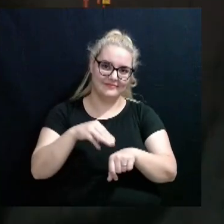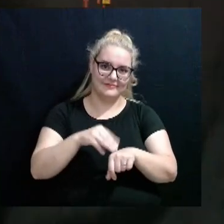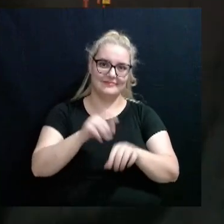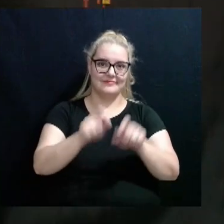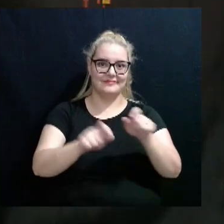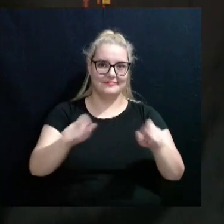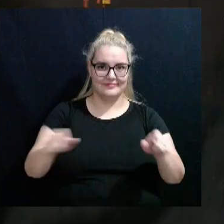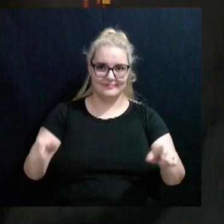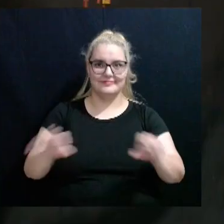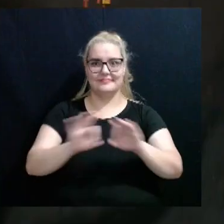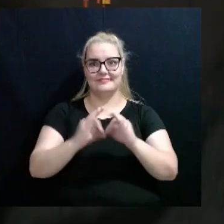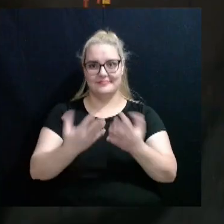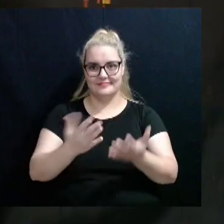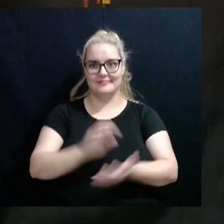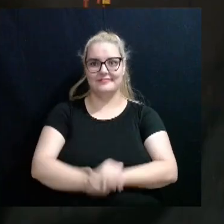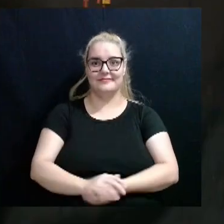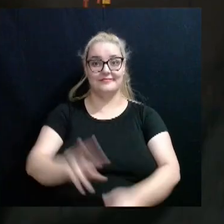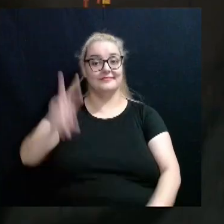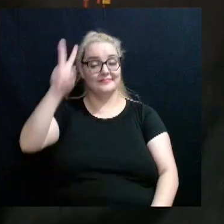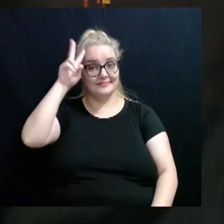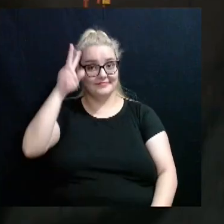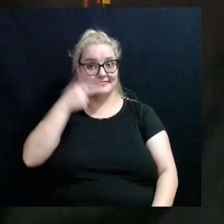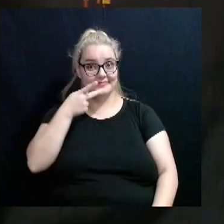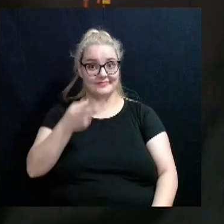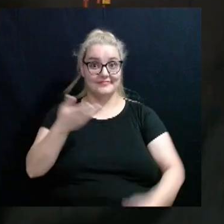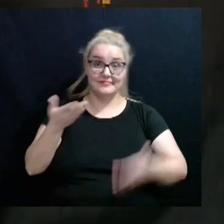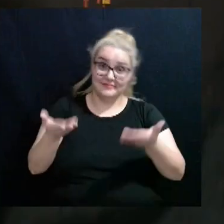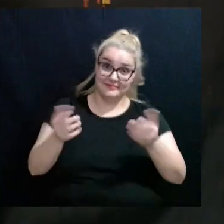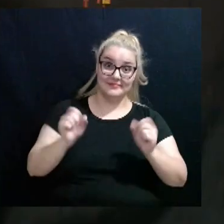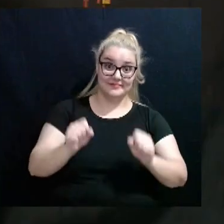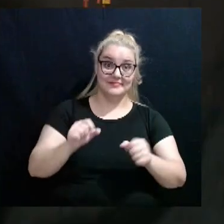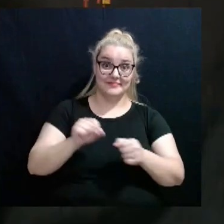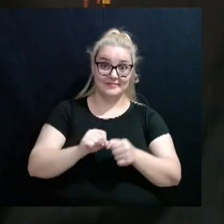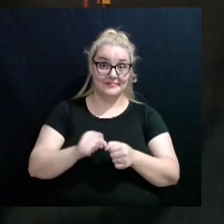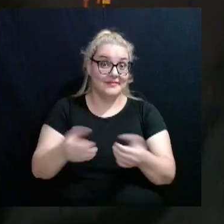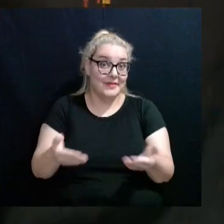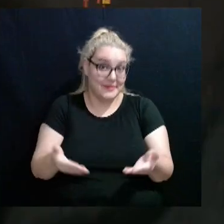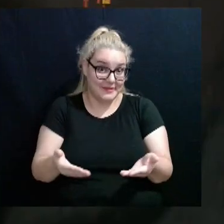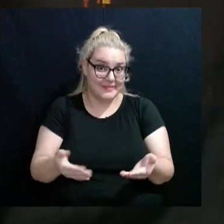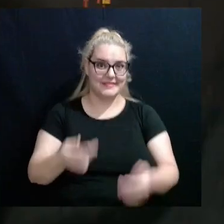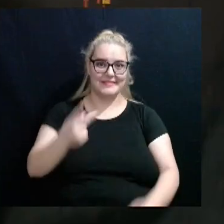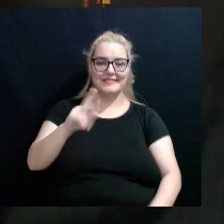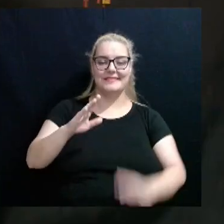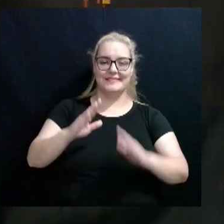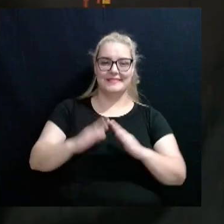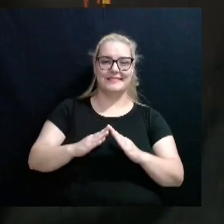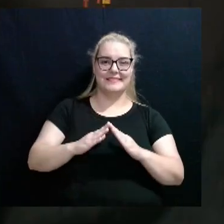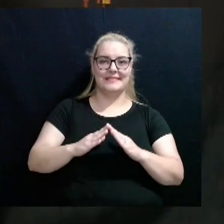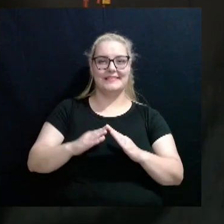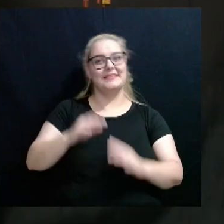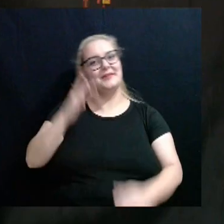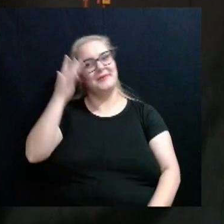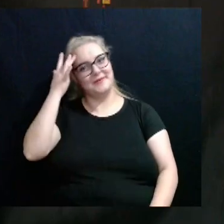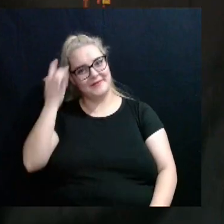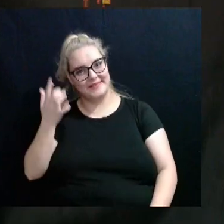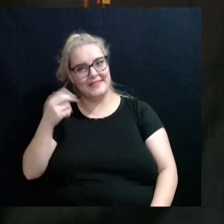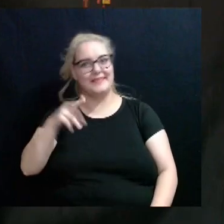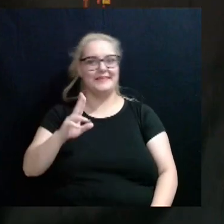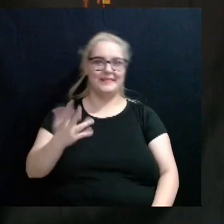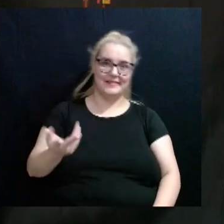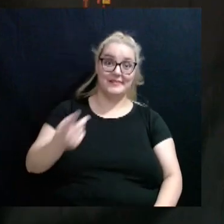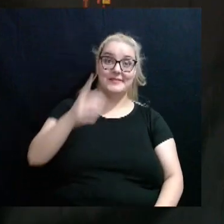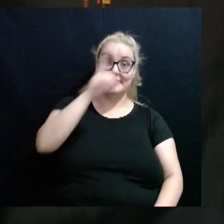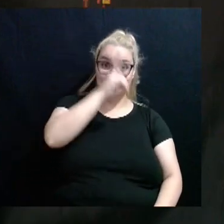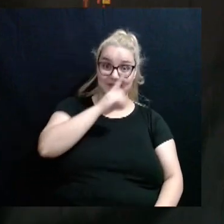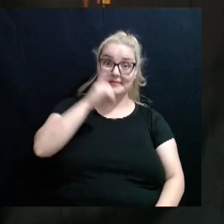segunda-feira a gente fala sobre isso, mas você já pode fazer isso hoje, aí na sua casa, ou então amanhã, ou então domingo, né? Você já parou